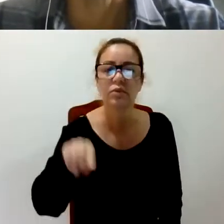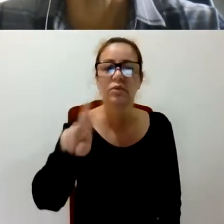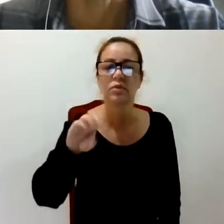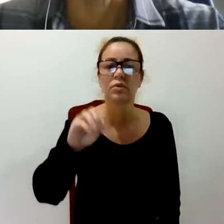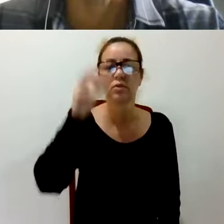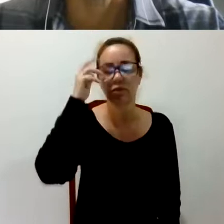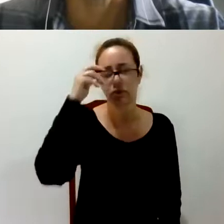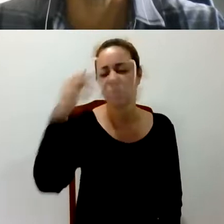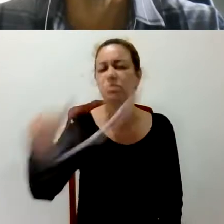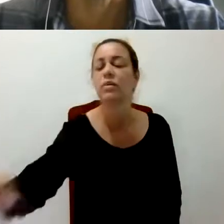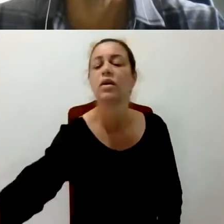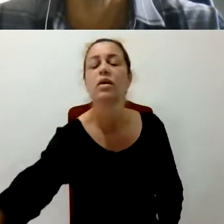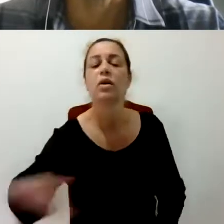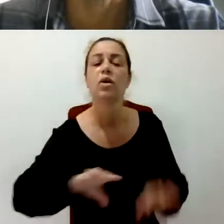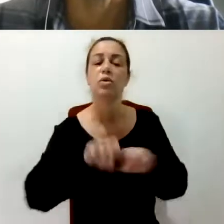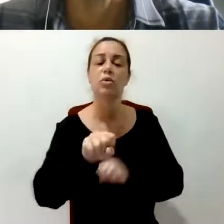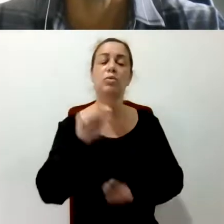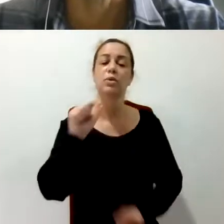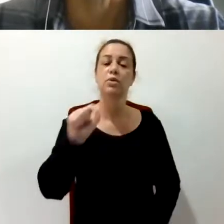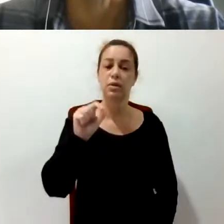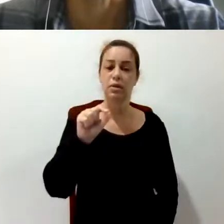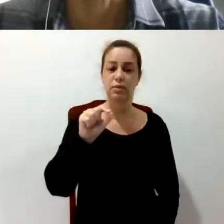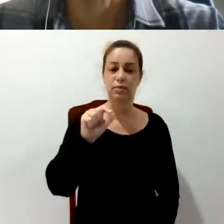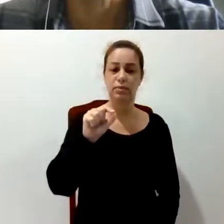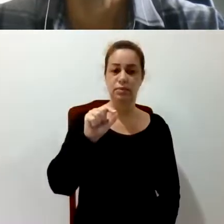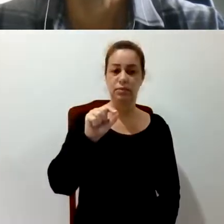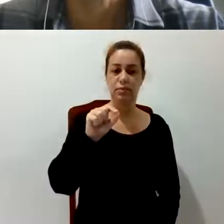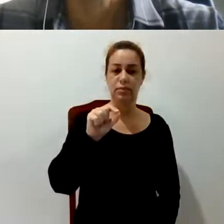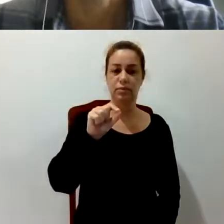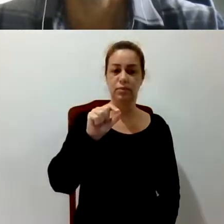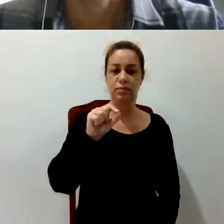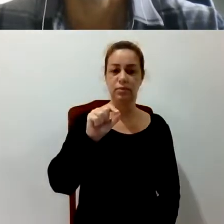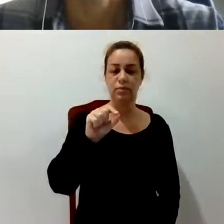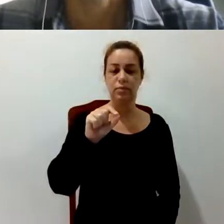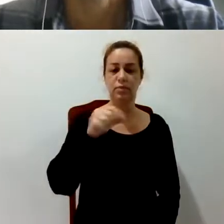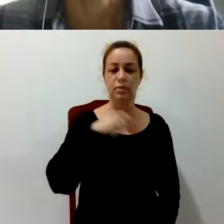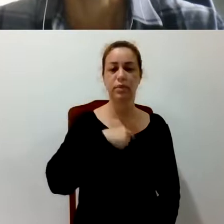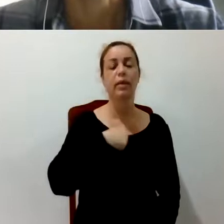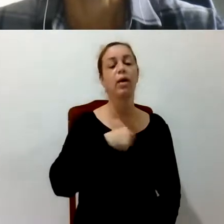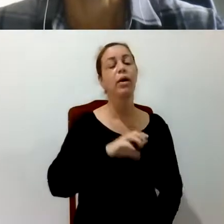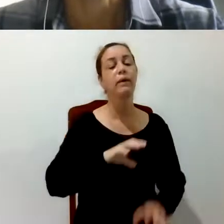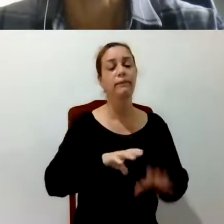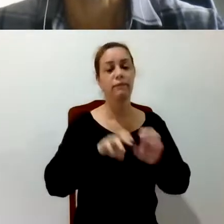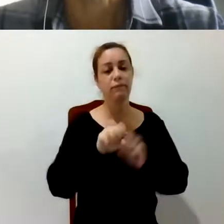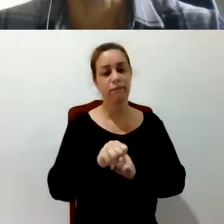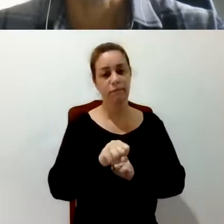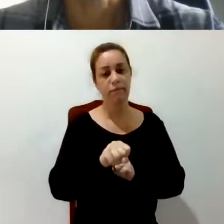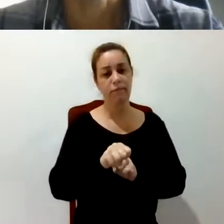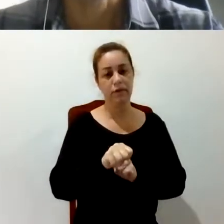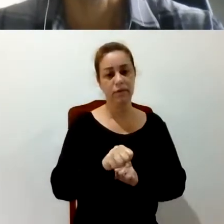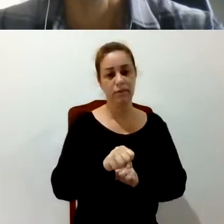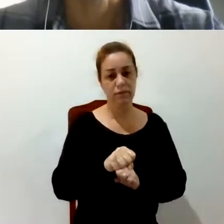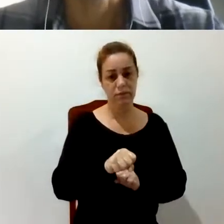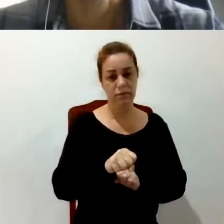sua formação é na área de engenharia, informática, tecnologia? Isso, então, a minha formação